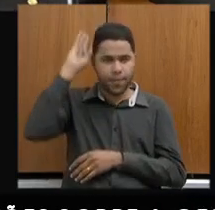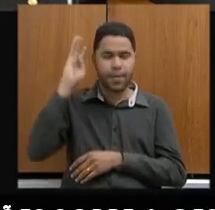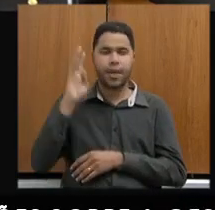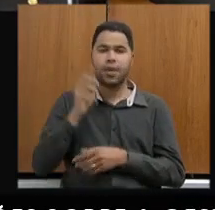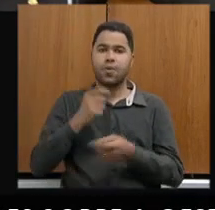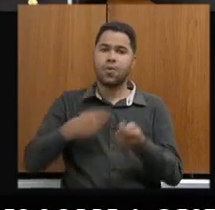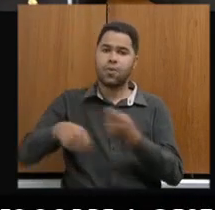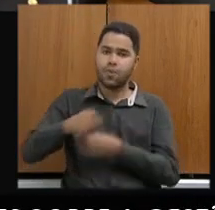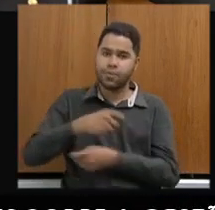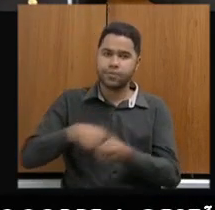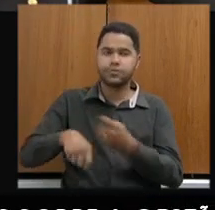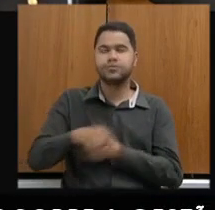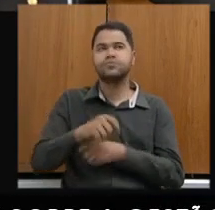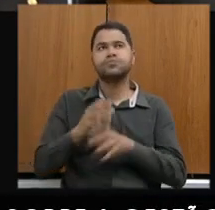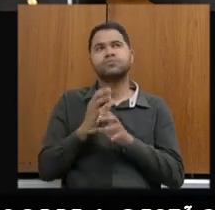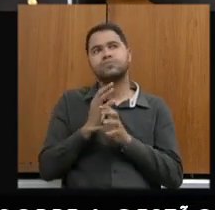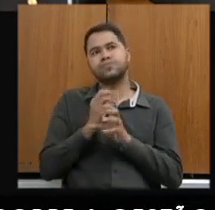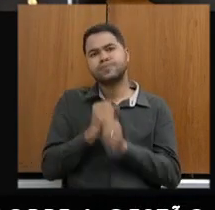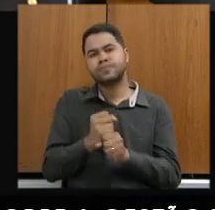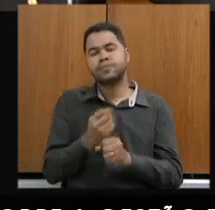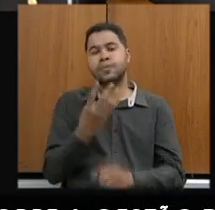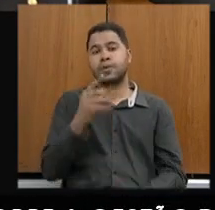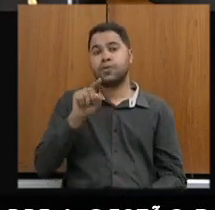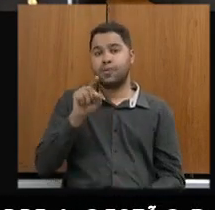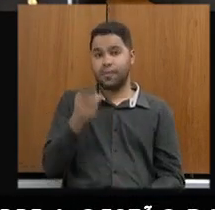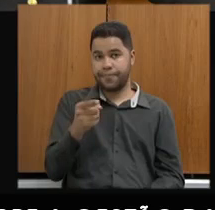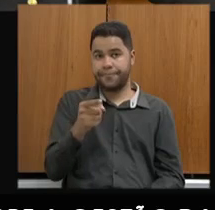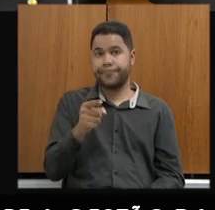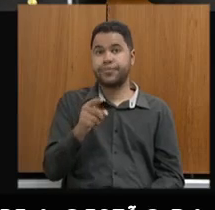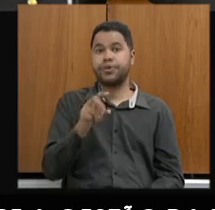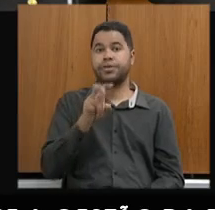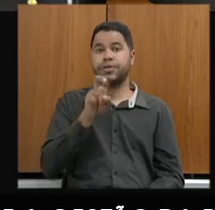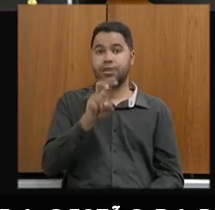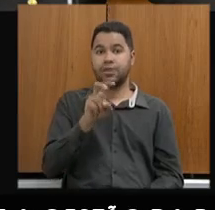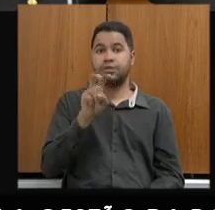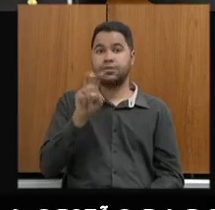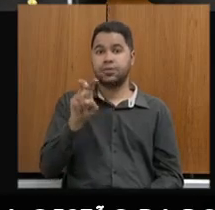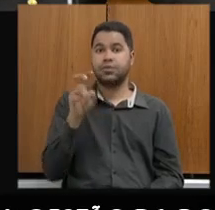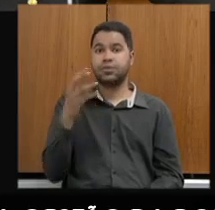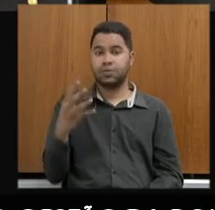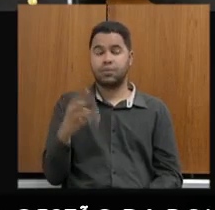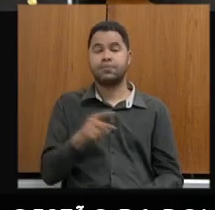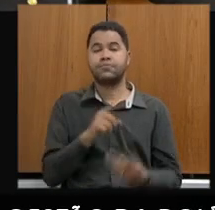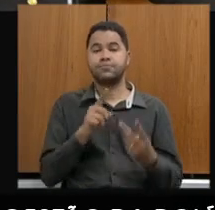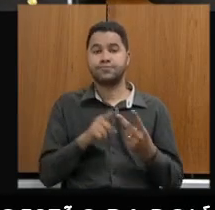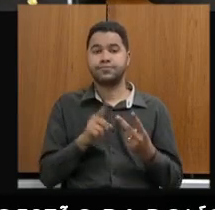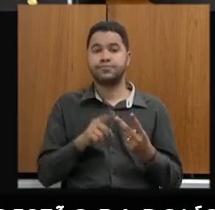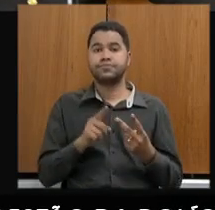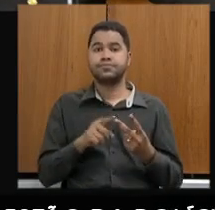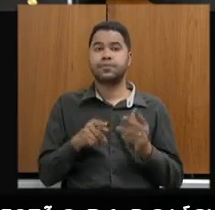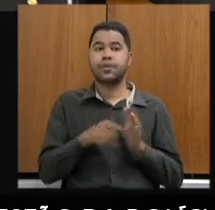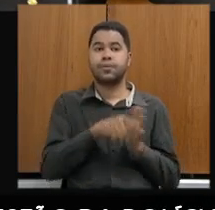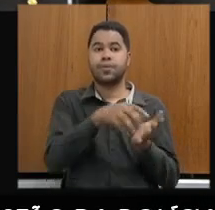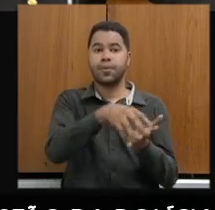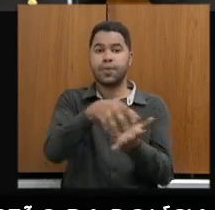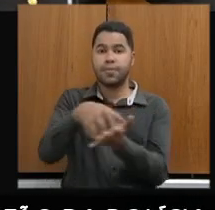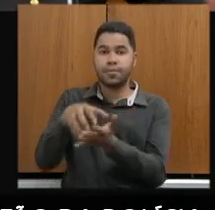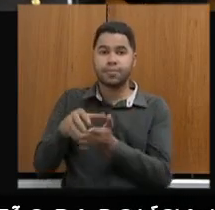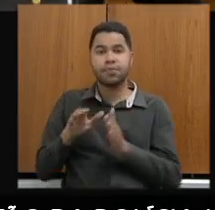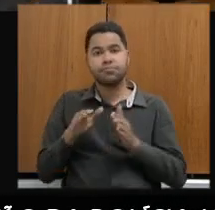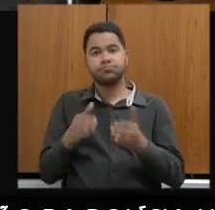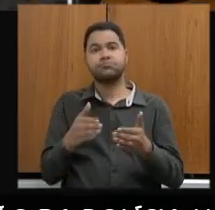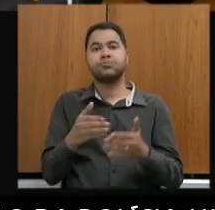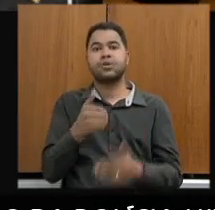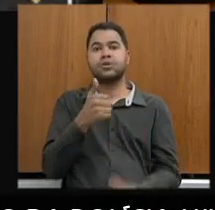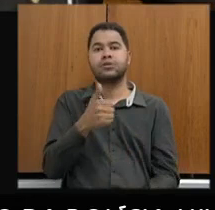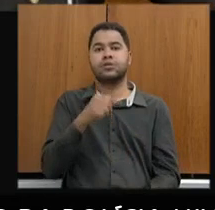operacional com total de 4554 e o quadro de Praças especialistas com